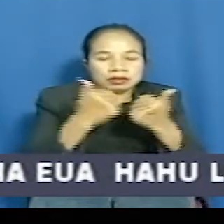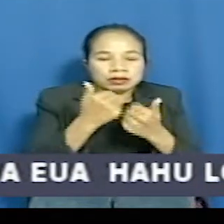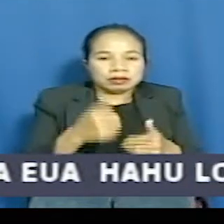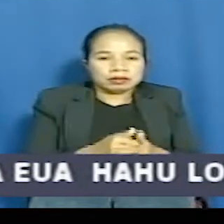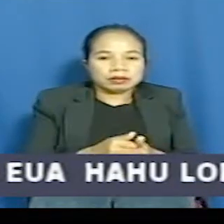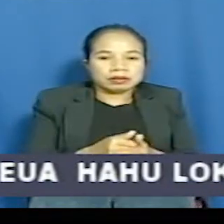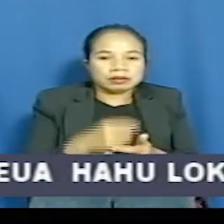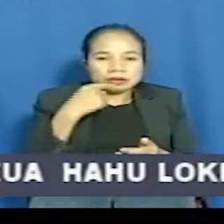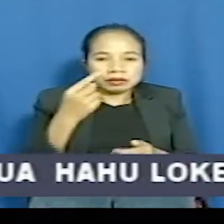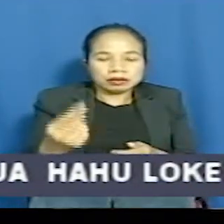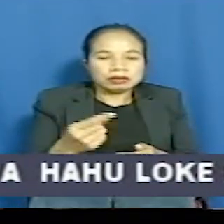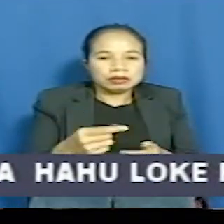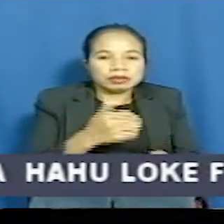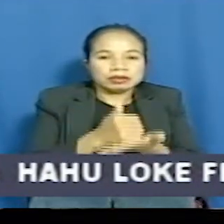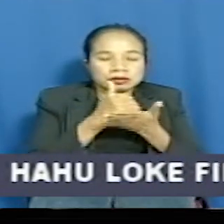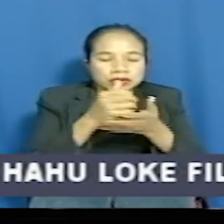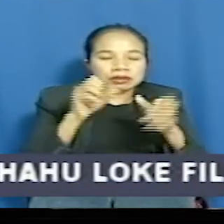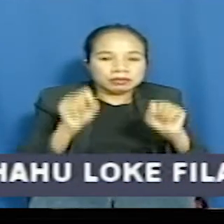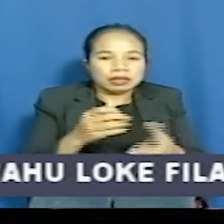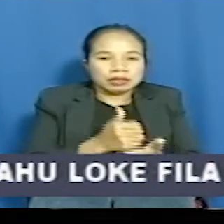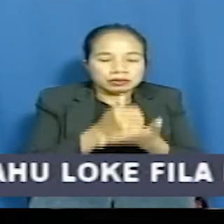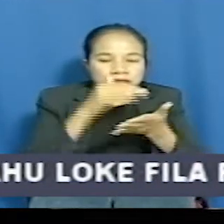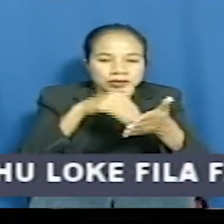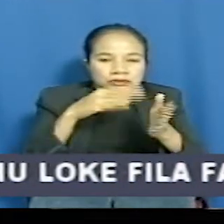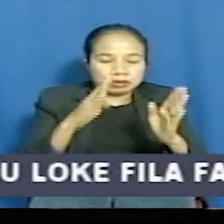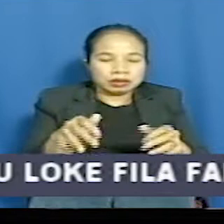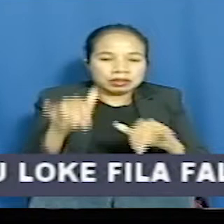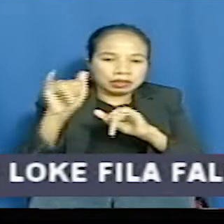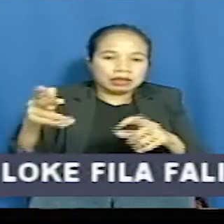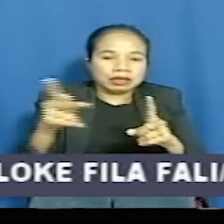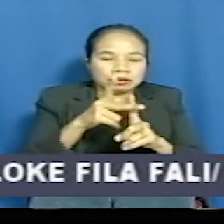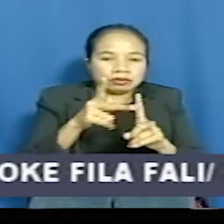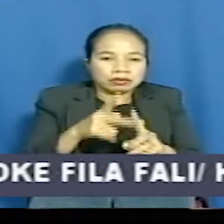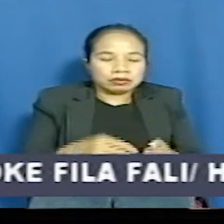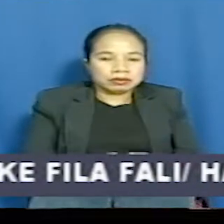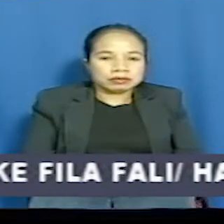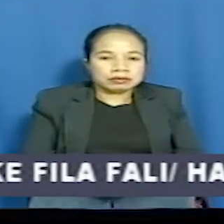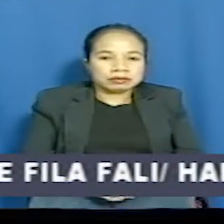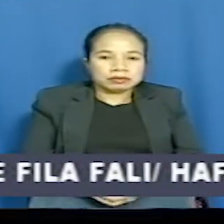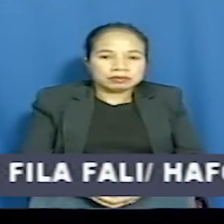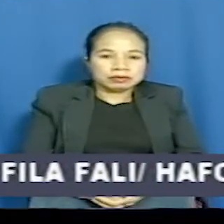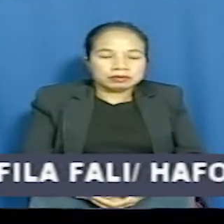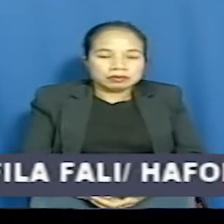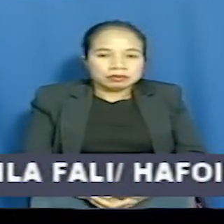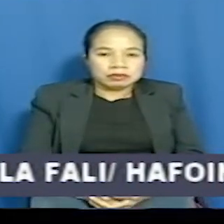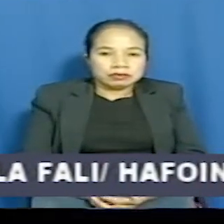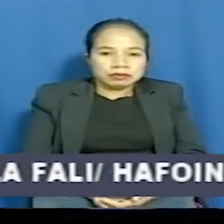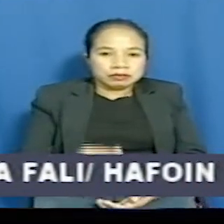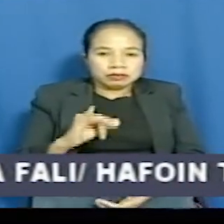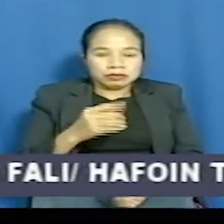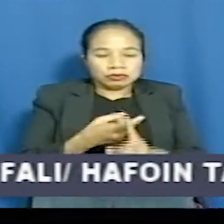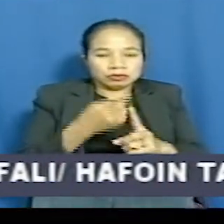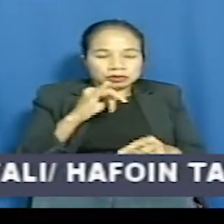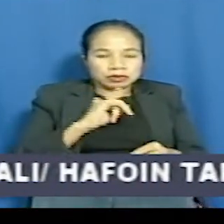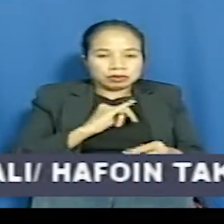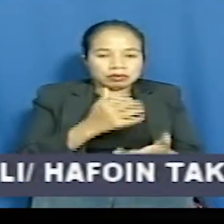Armindo Maia Hateten. Apoio nebela zura estudante sira nebehela iha kos. Mata nusang rumah, kusi ali.